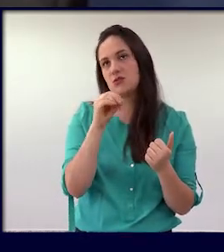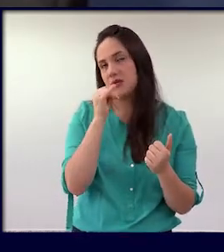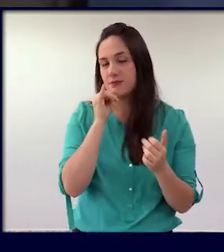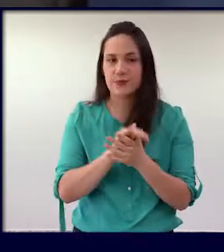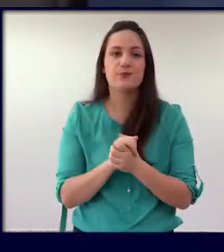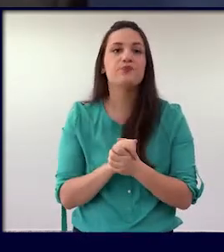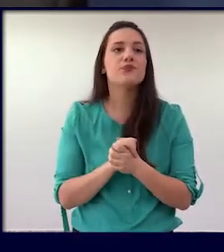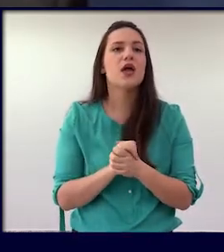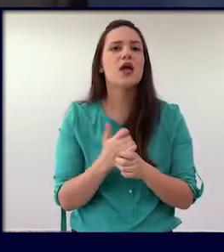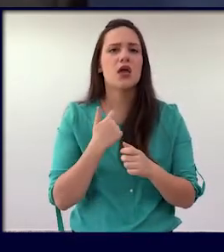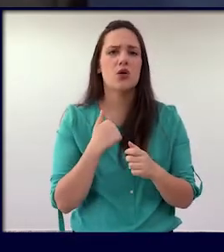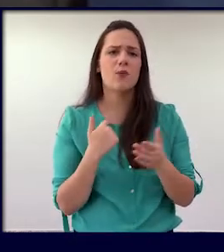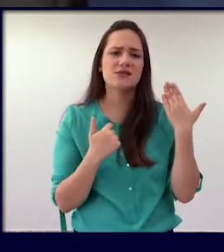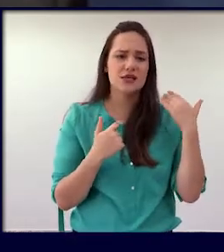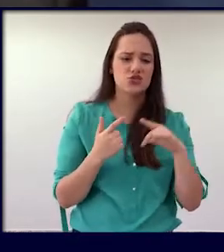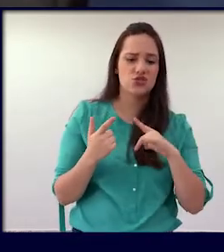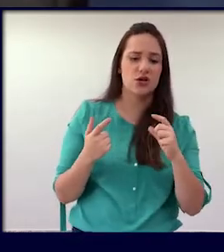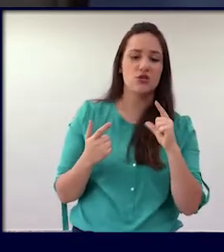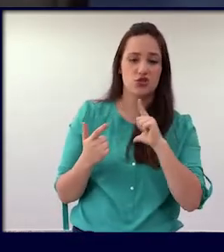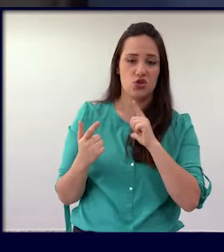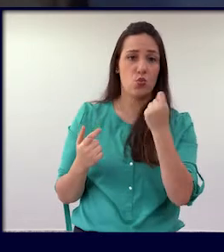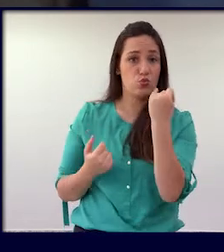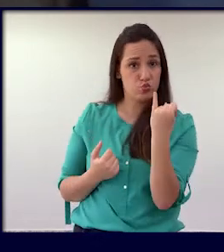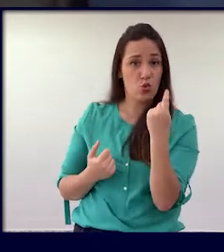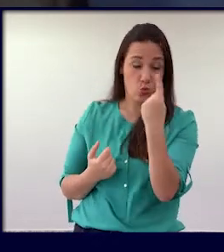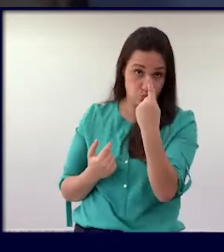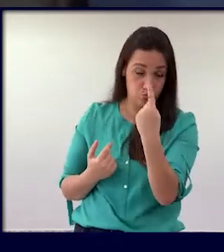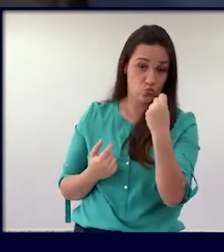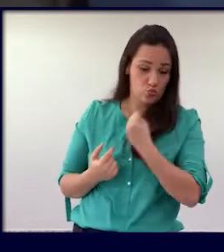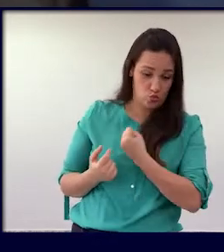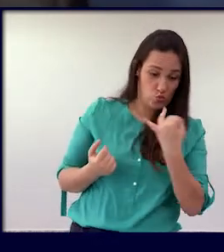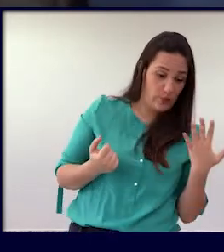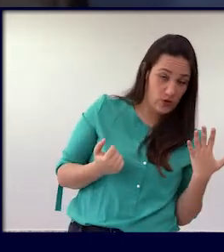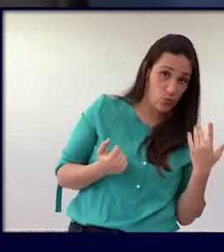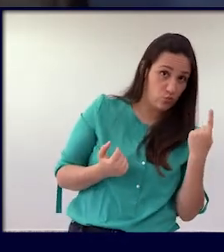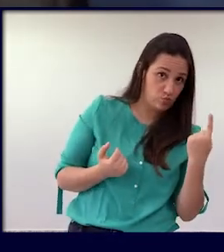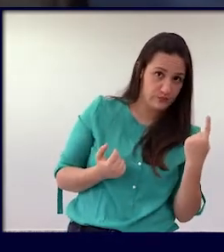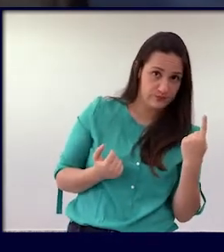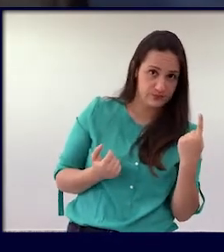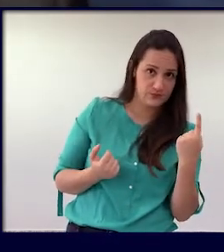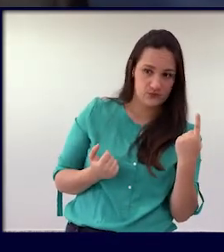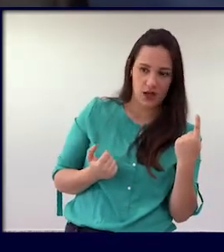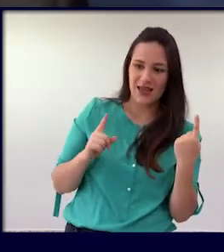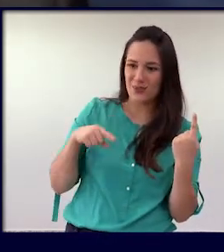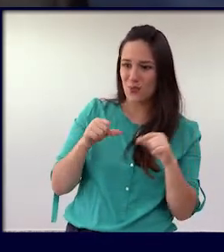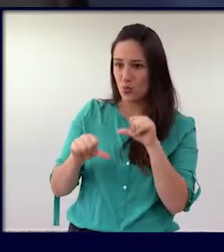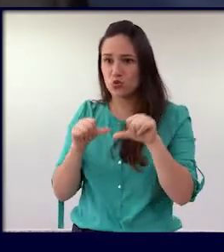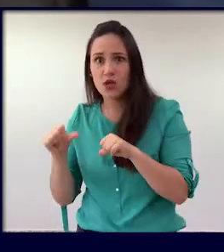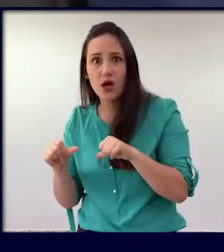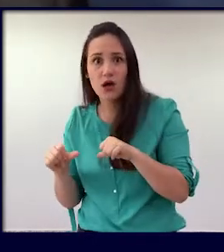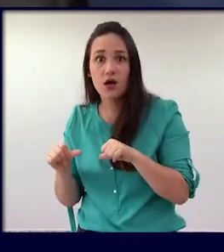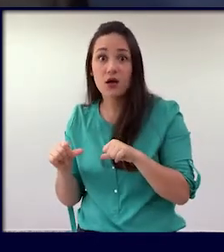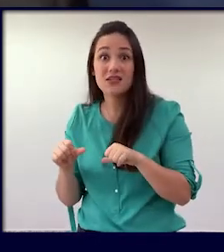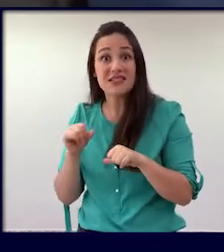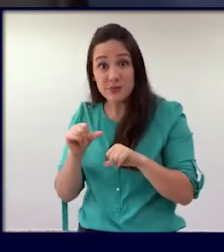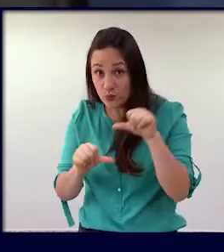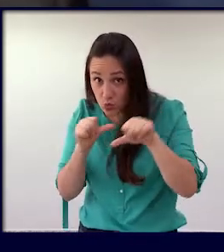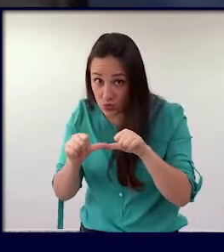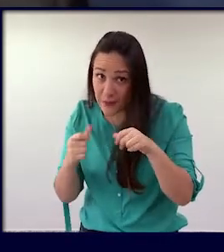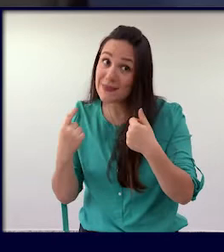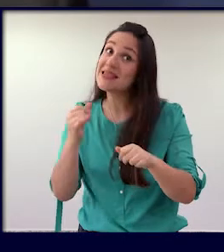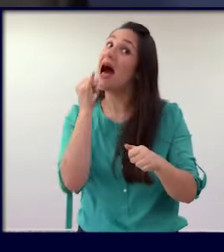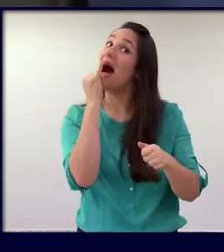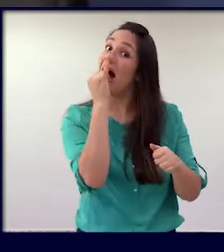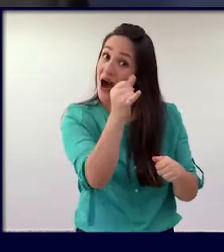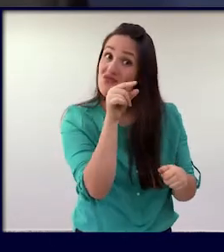seu cadastro, você tinha um número de celular e eventualmente esse número mudou, é importante que você entre